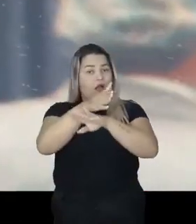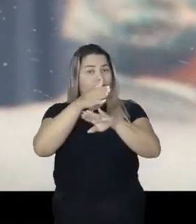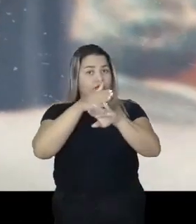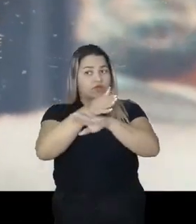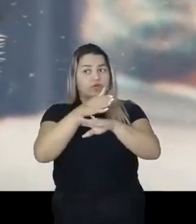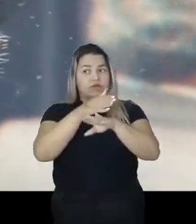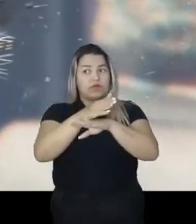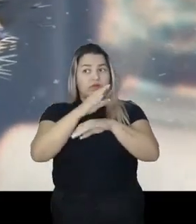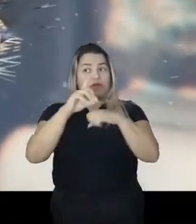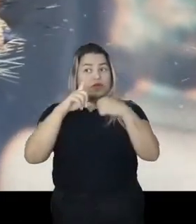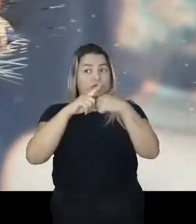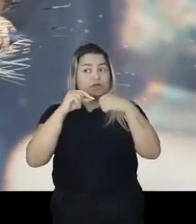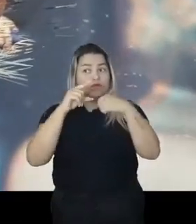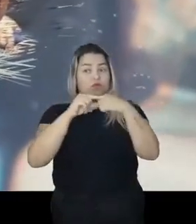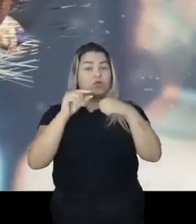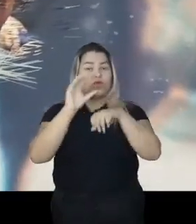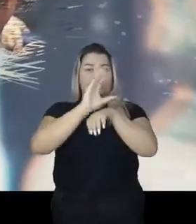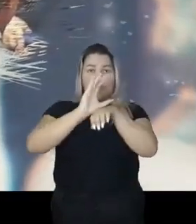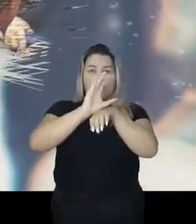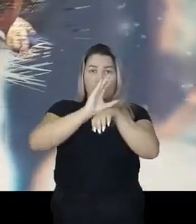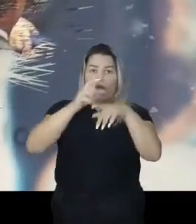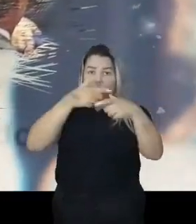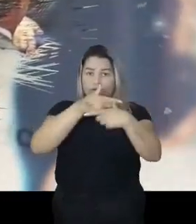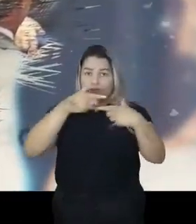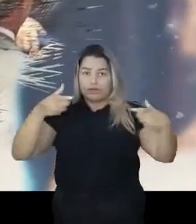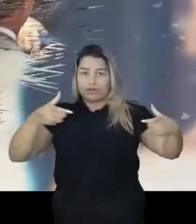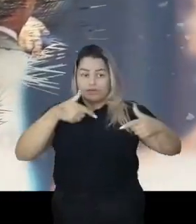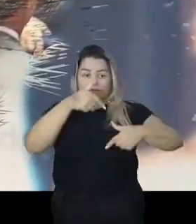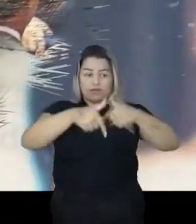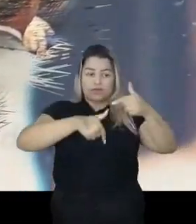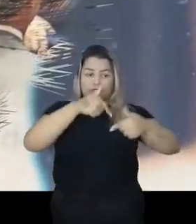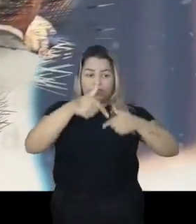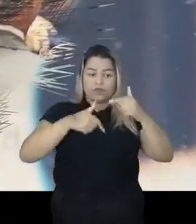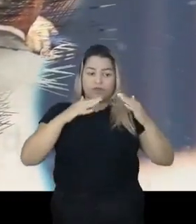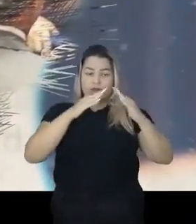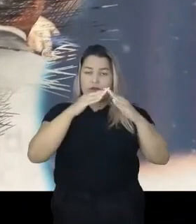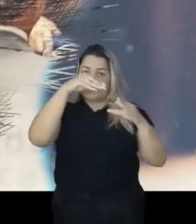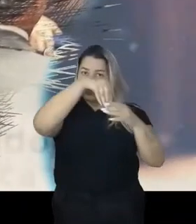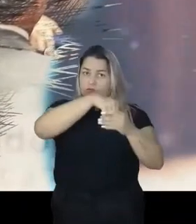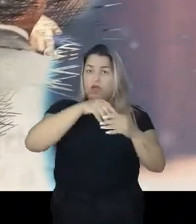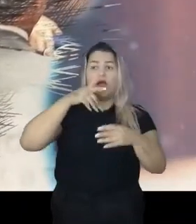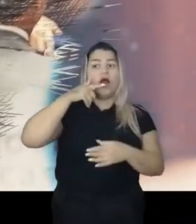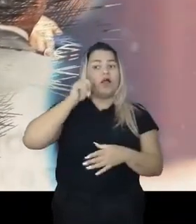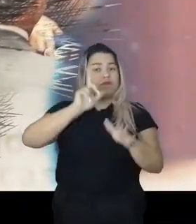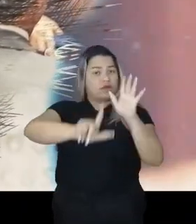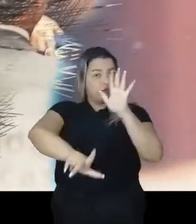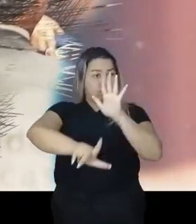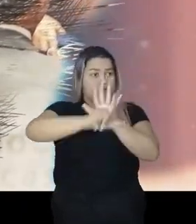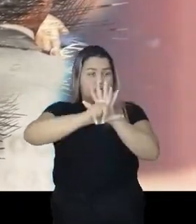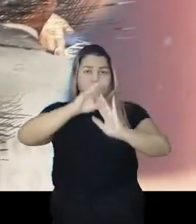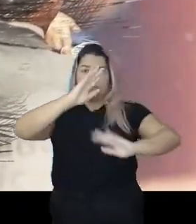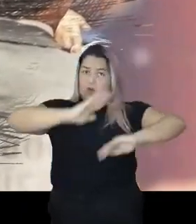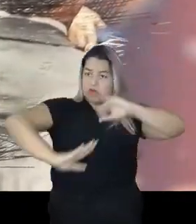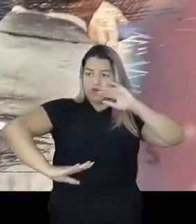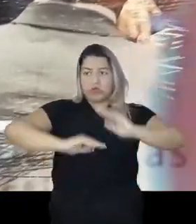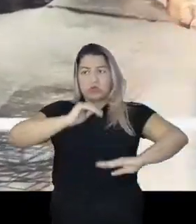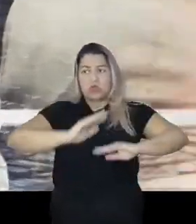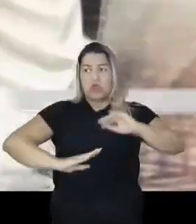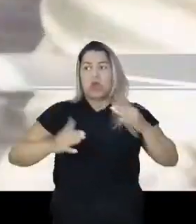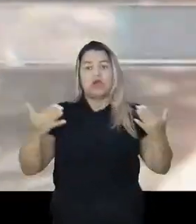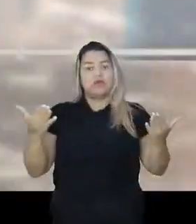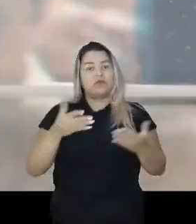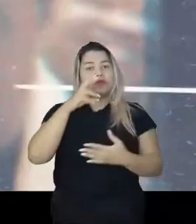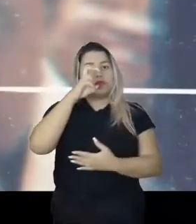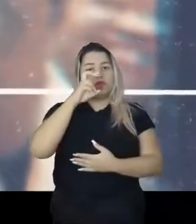proposta de emenda constitucional que ampliava os direitos das trabalhadoras domésticas. Antes da lei, esses profissionais, que hoje são cerca